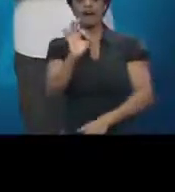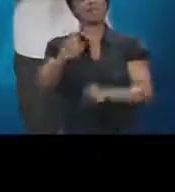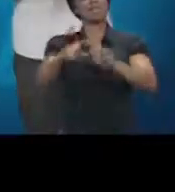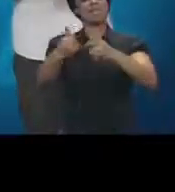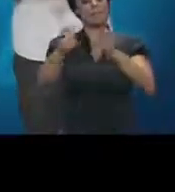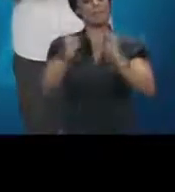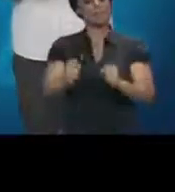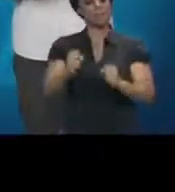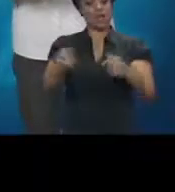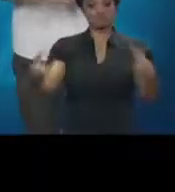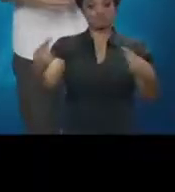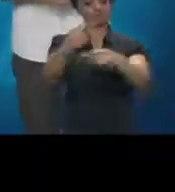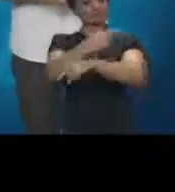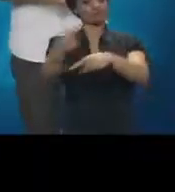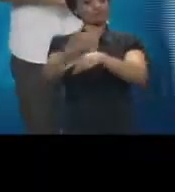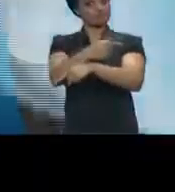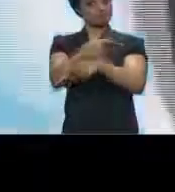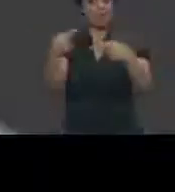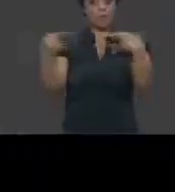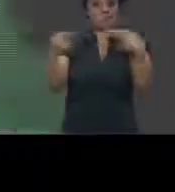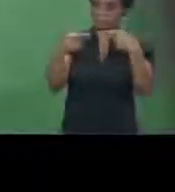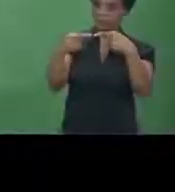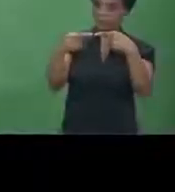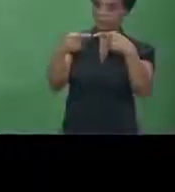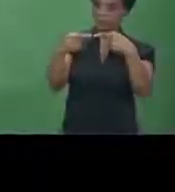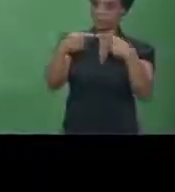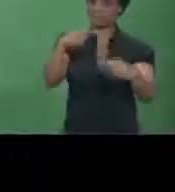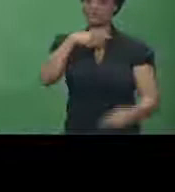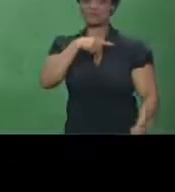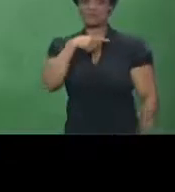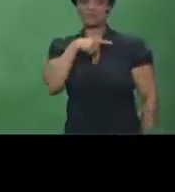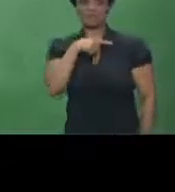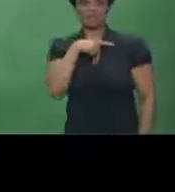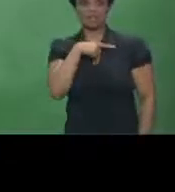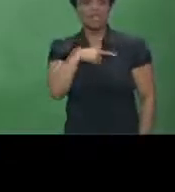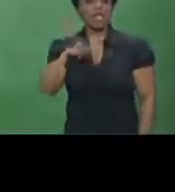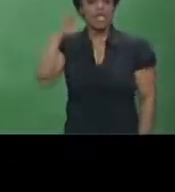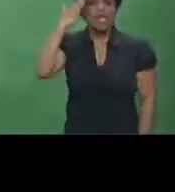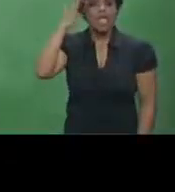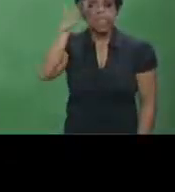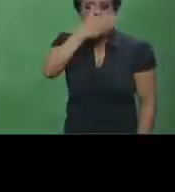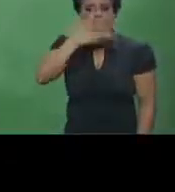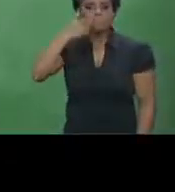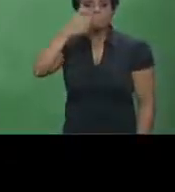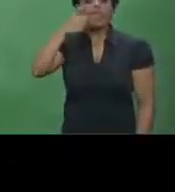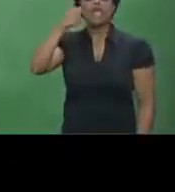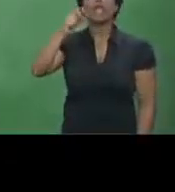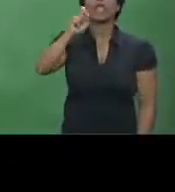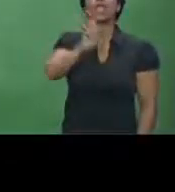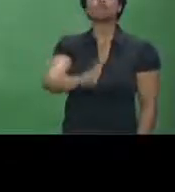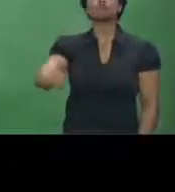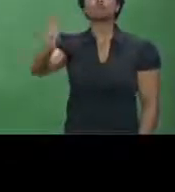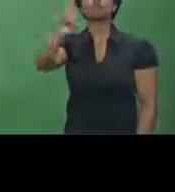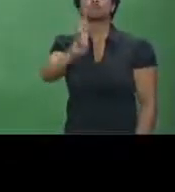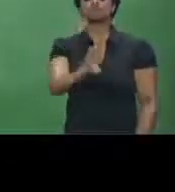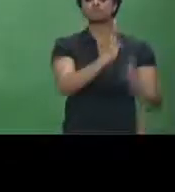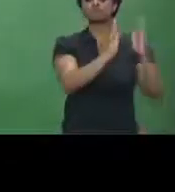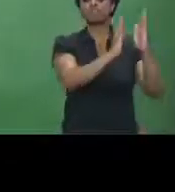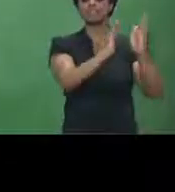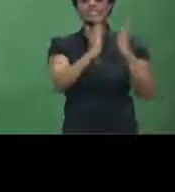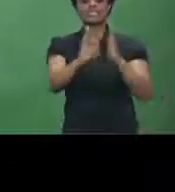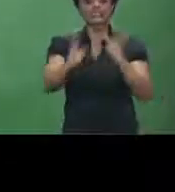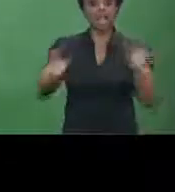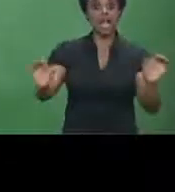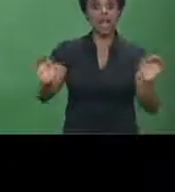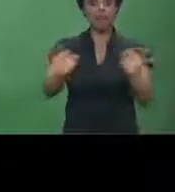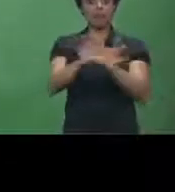séries convergentes ou divergentes. Para entender melhor, utilizemos como exemplo a série completa e também